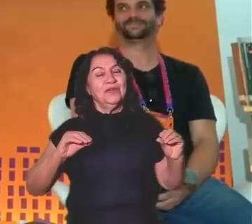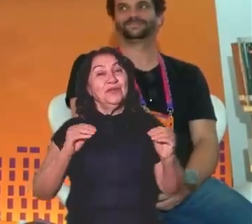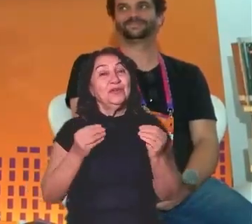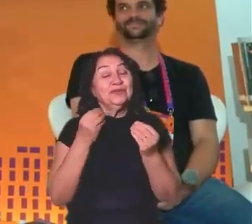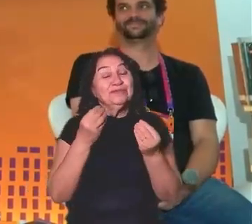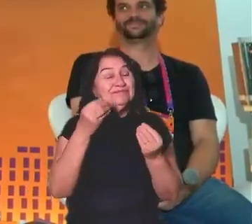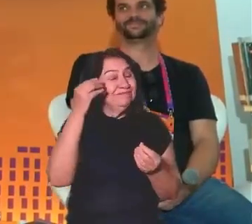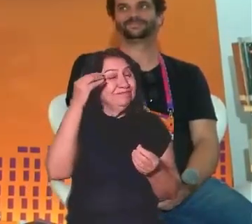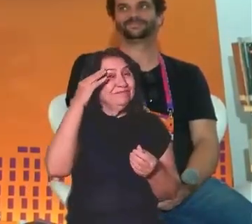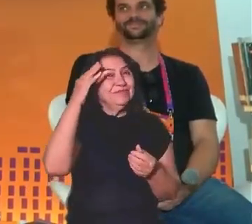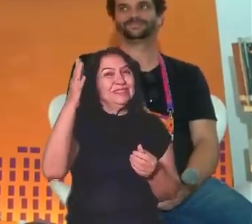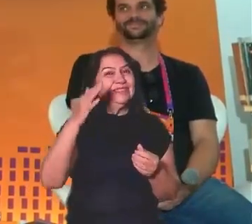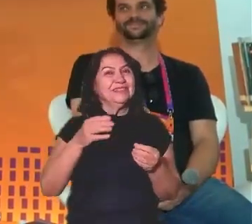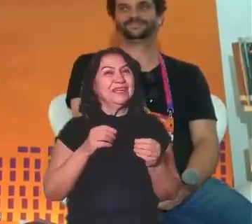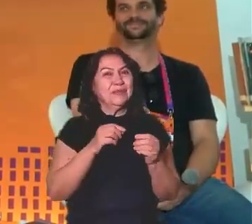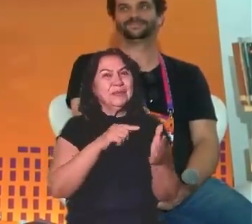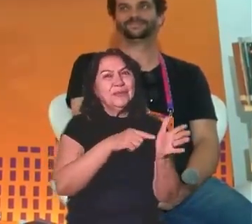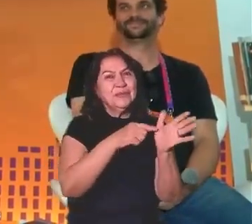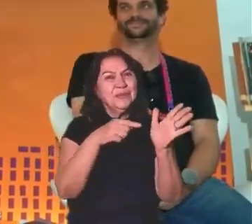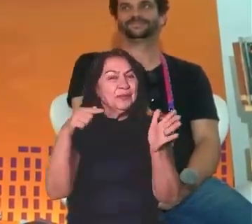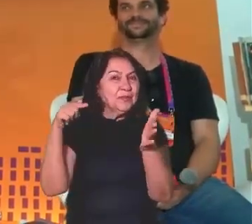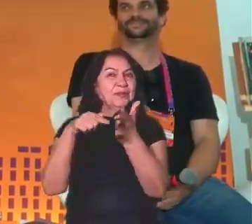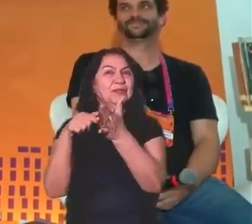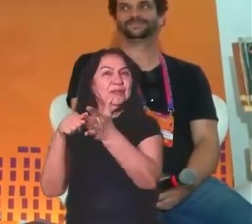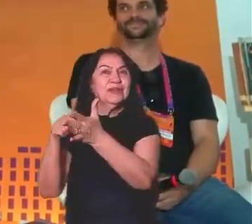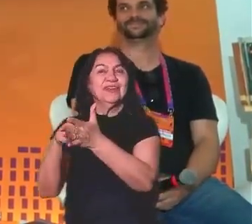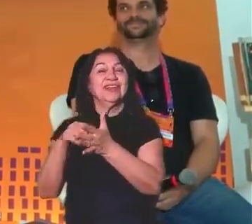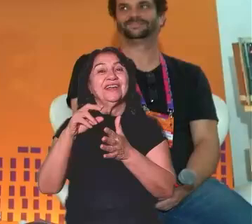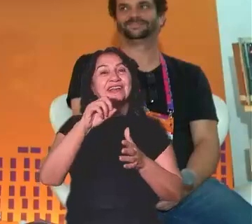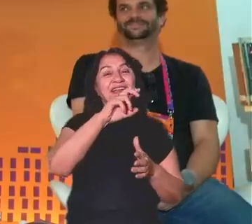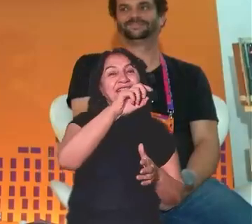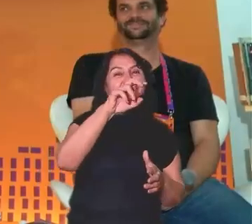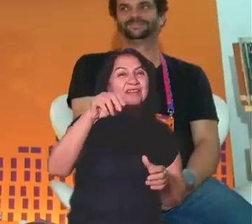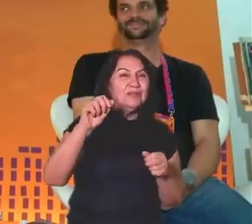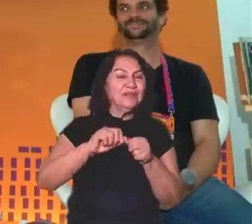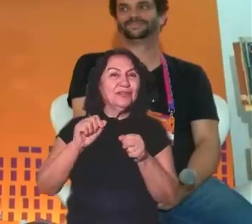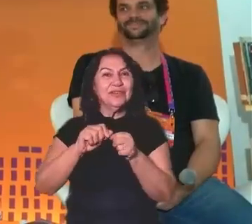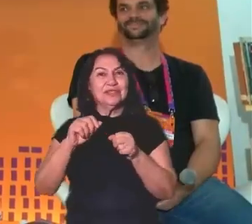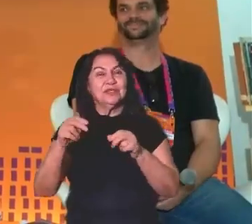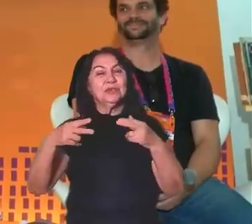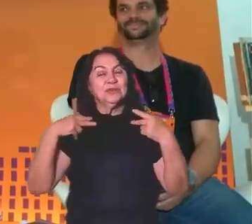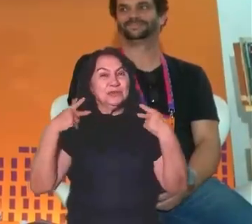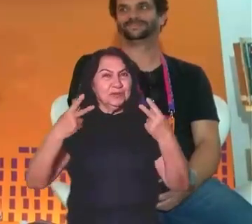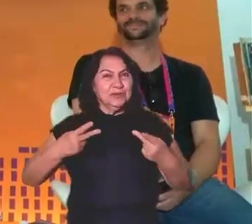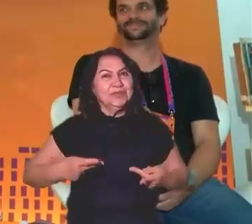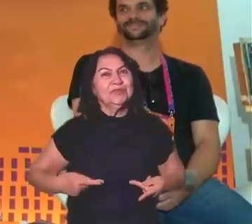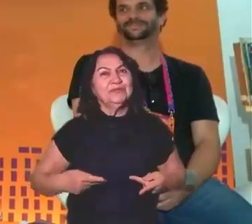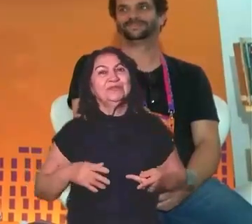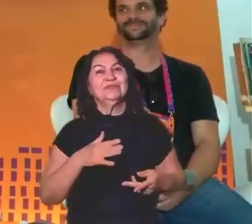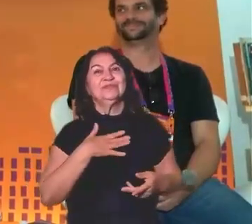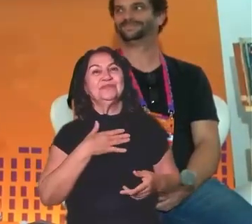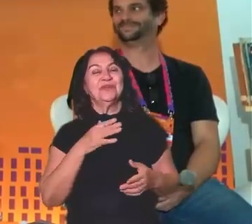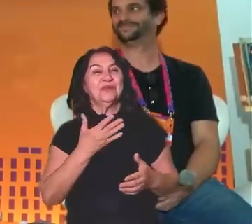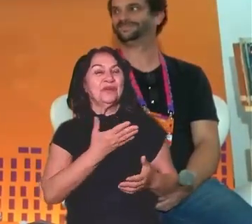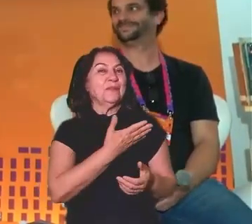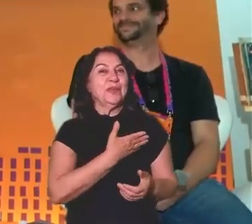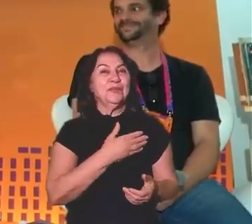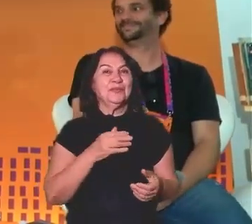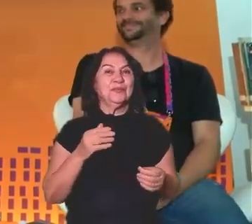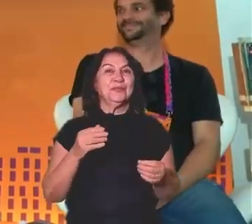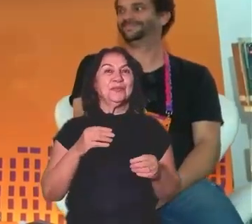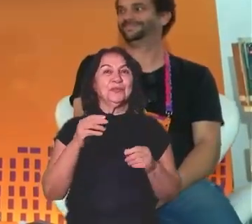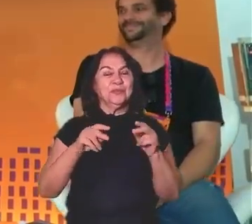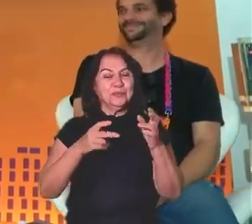estão pensando? Querem apontar o que cada um faz? Será que a gente esqueceu que é todo mundo ser humano? É o meu chapa, eles estão procurando